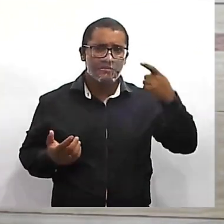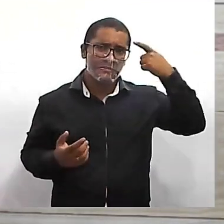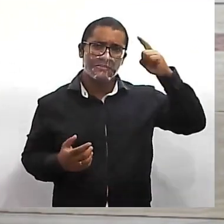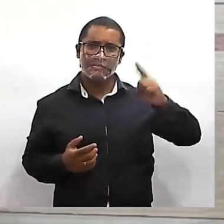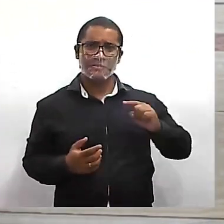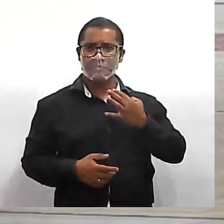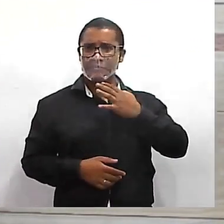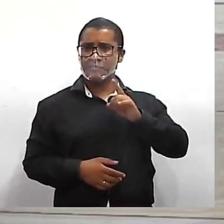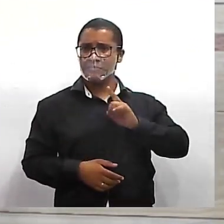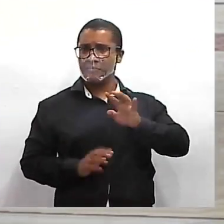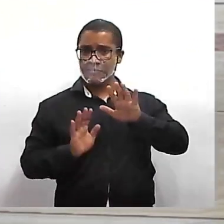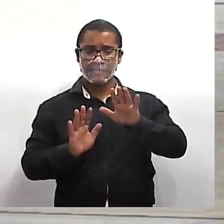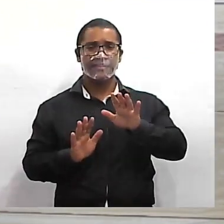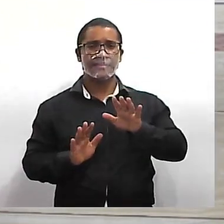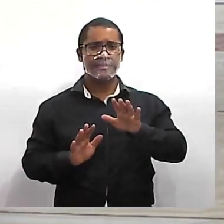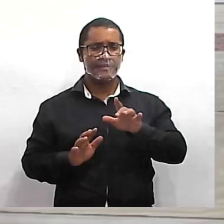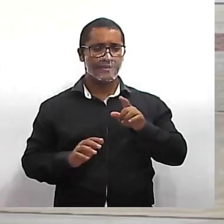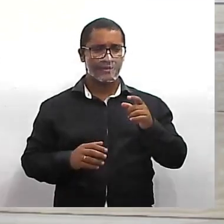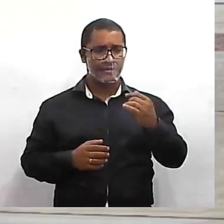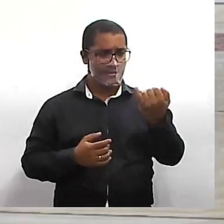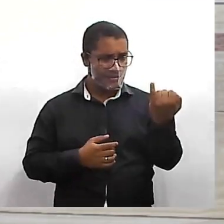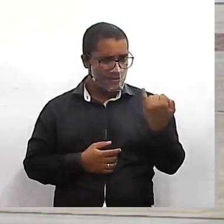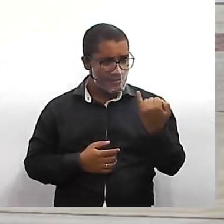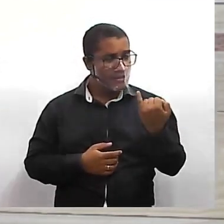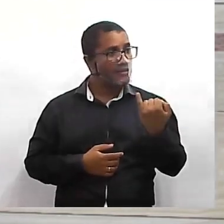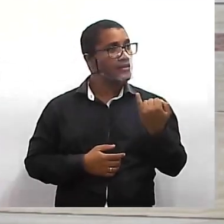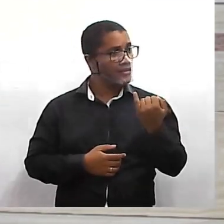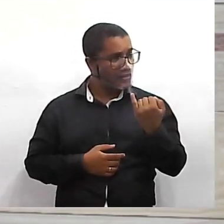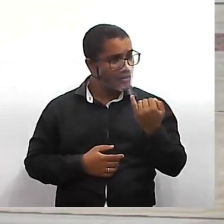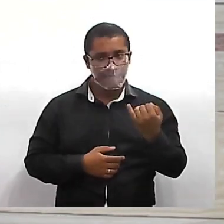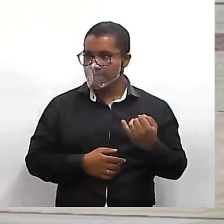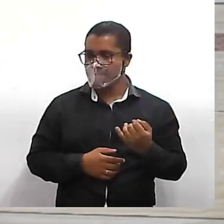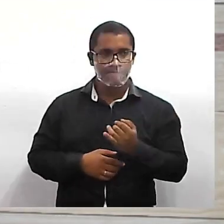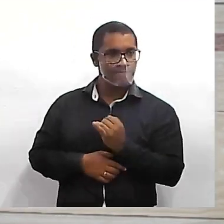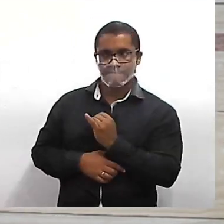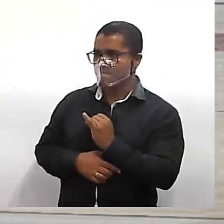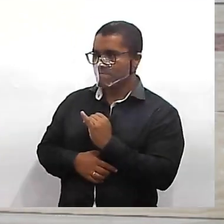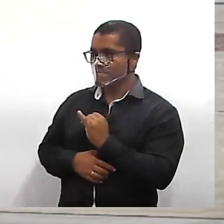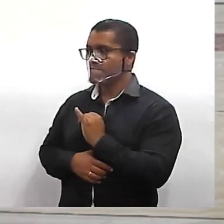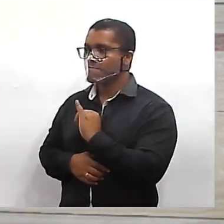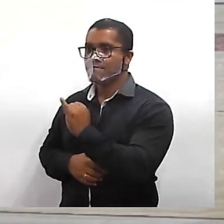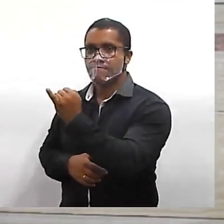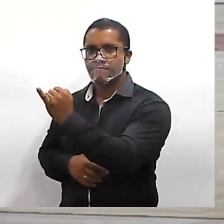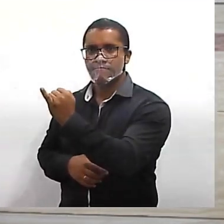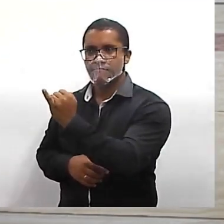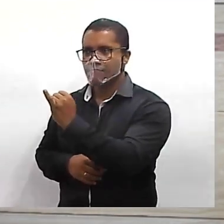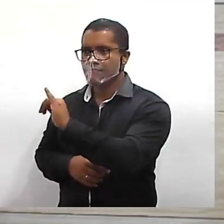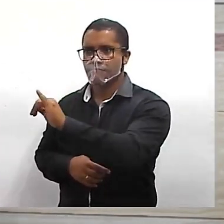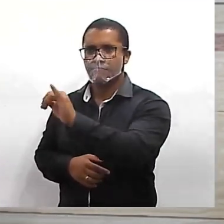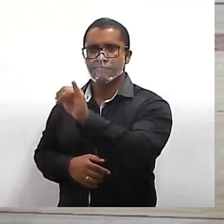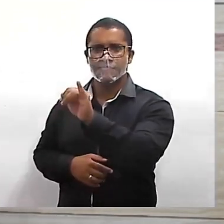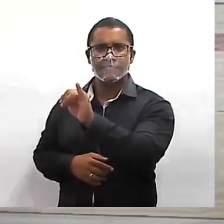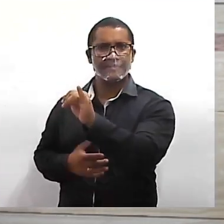nada, mas eu vou e replico essa informação. Gente, isso é extremamente